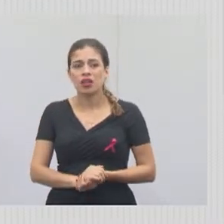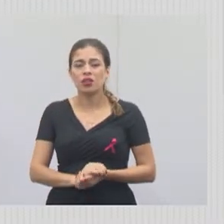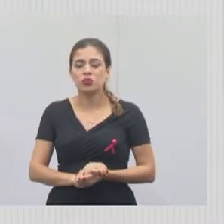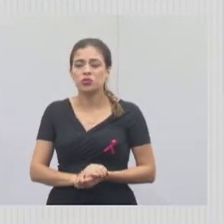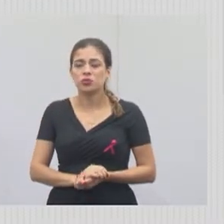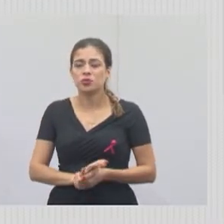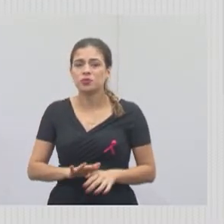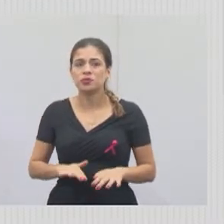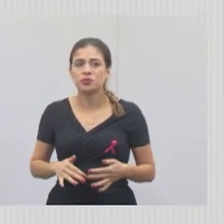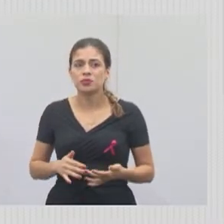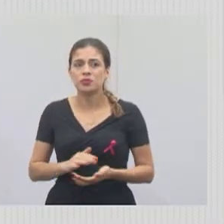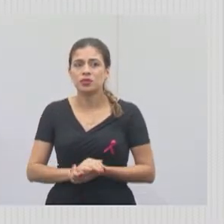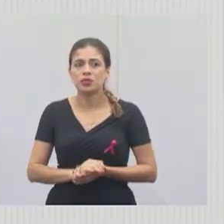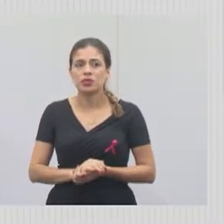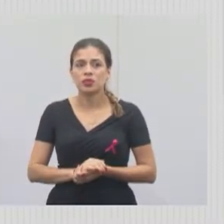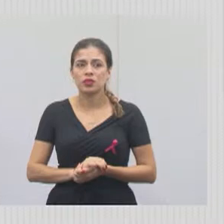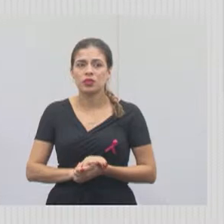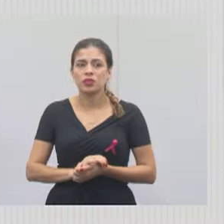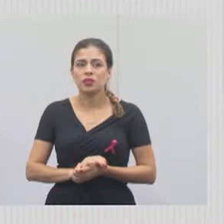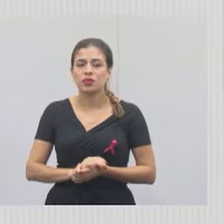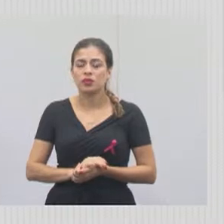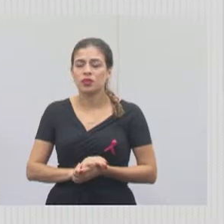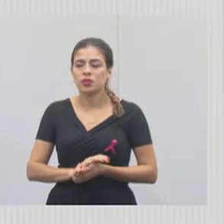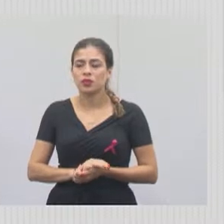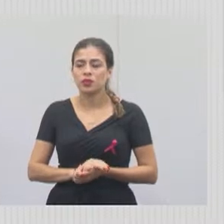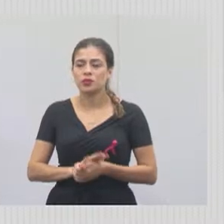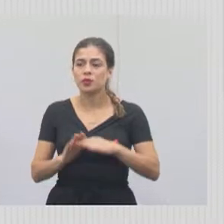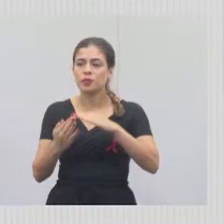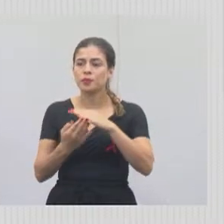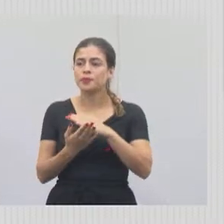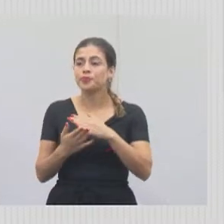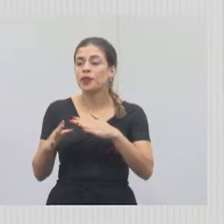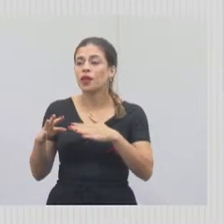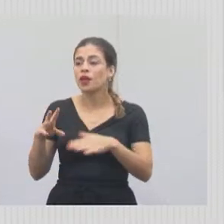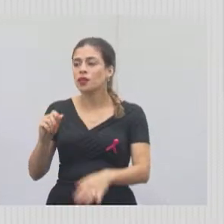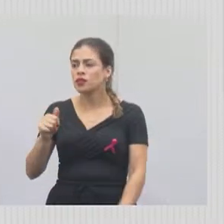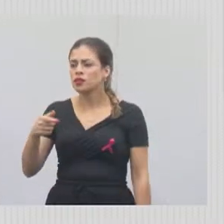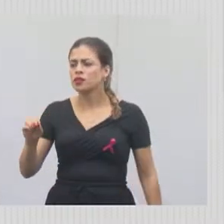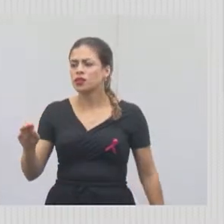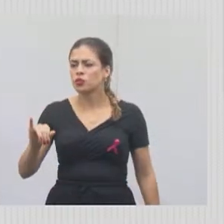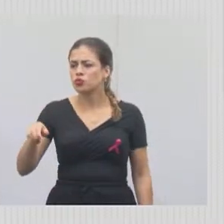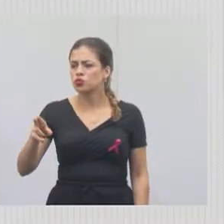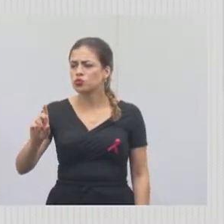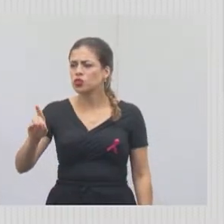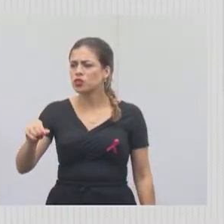bairro São Judas. O slide de número,